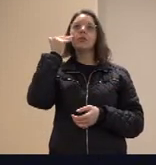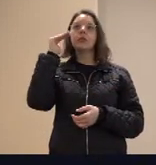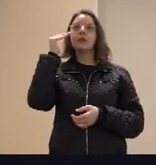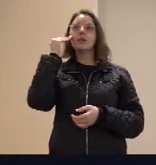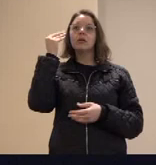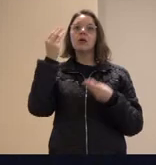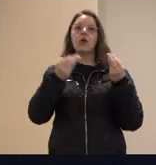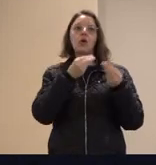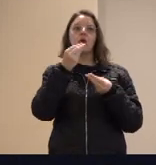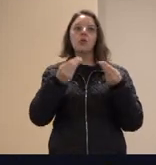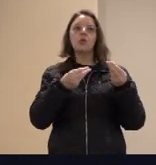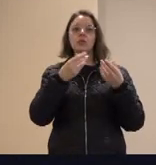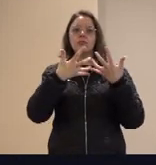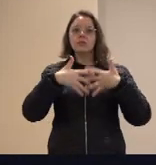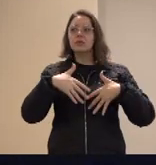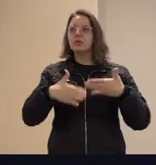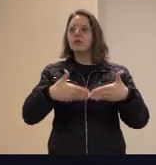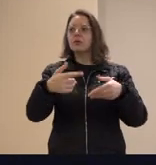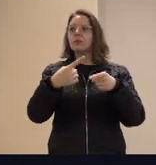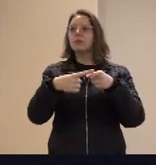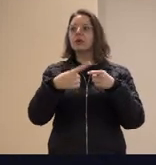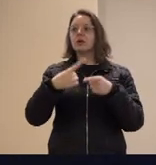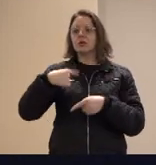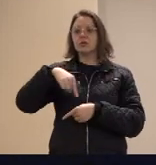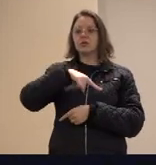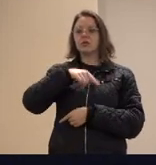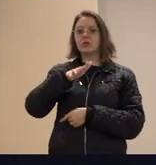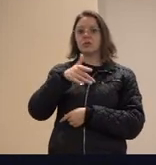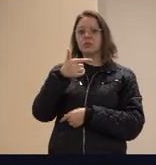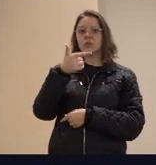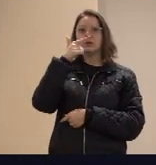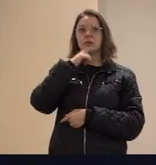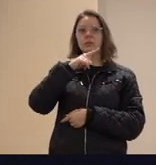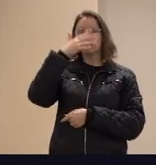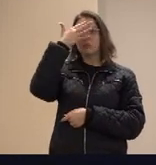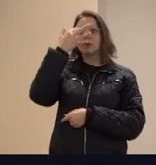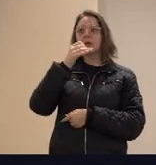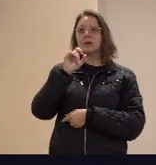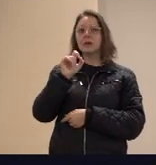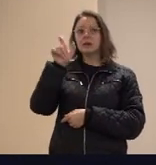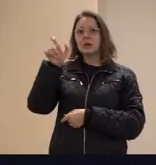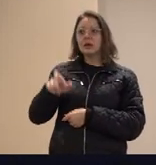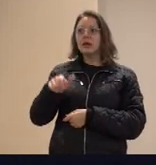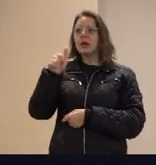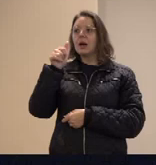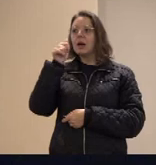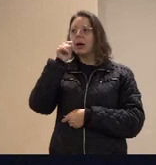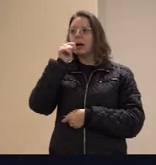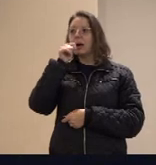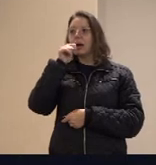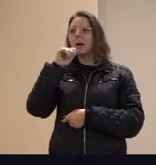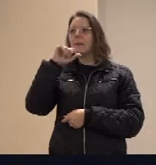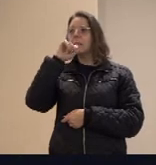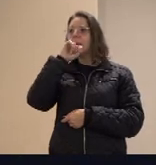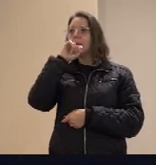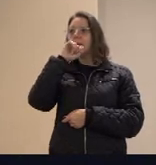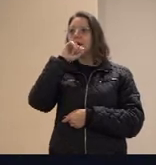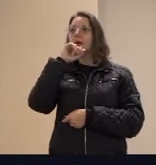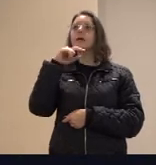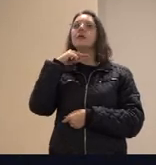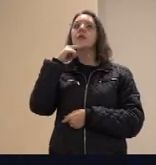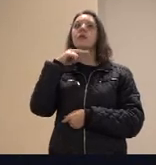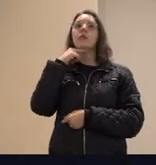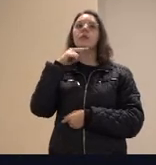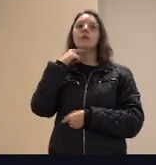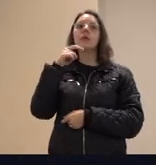nesse caso, porque uma coisa que a gente já conseguiu perceber e entender é que com a mãe realmente não tem condições de ficar. A mãe